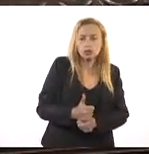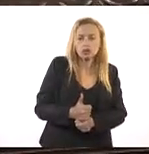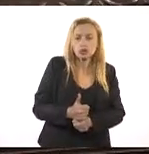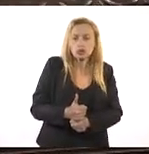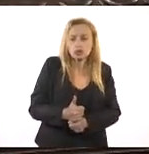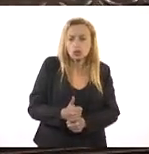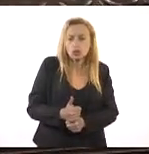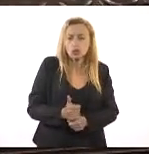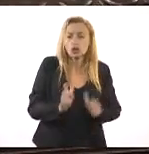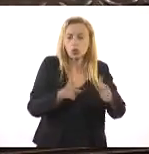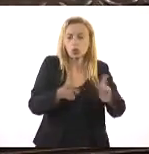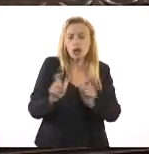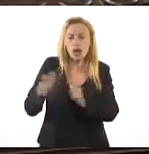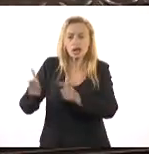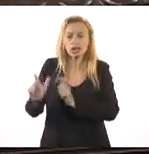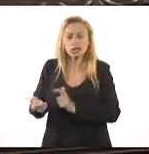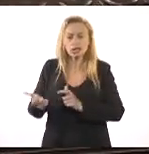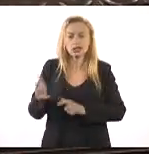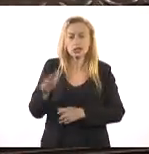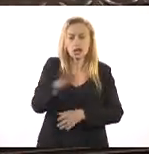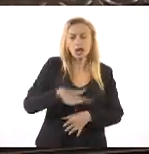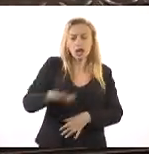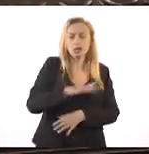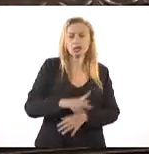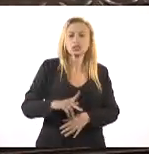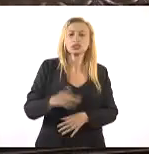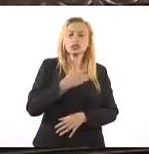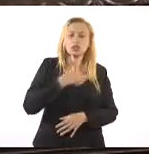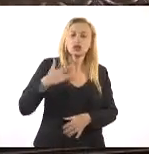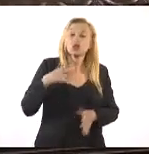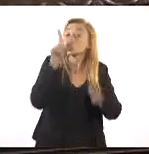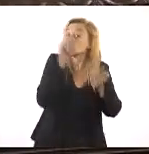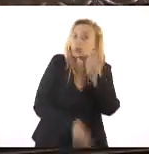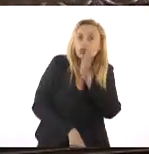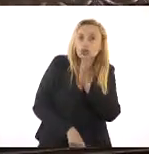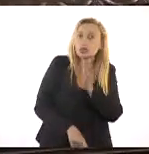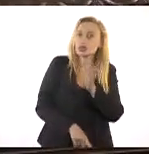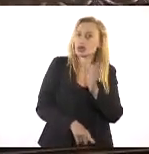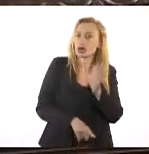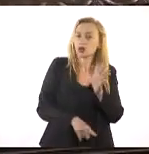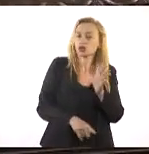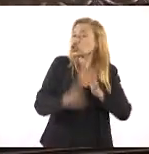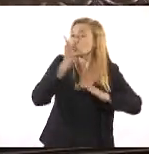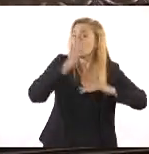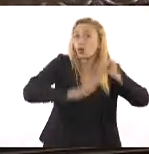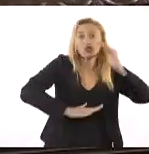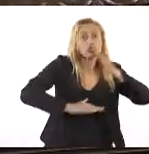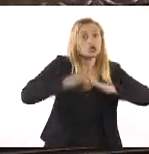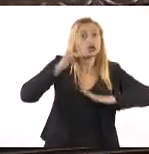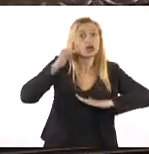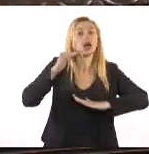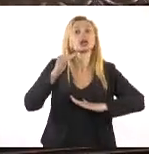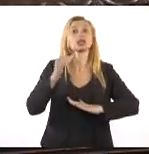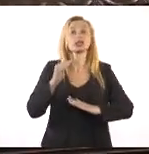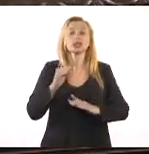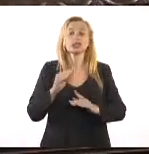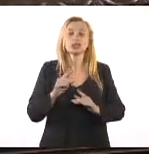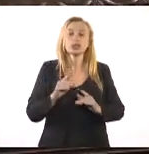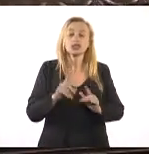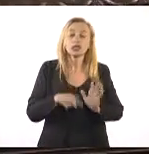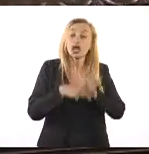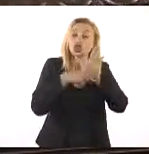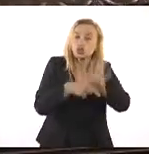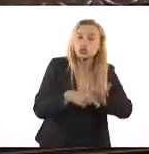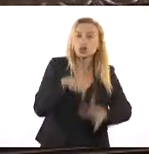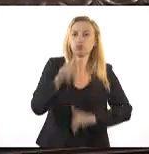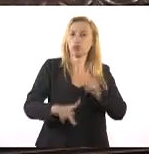de saúde, onde houve uma redução drástica de profissionais que atendem a